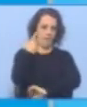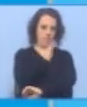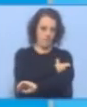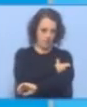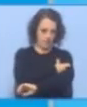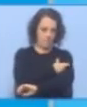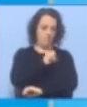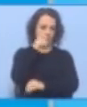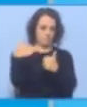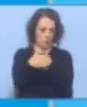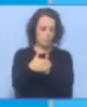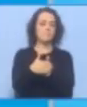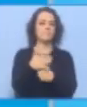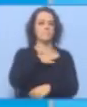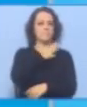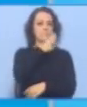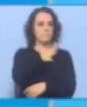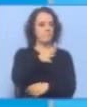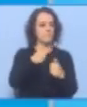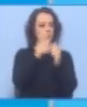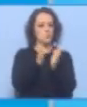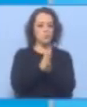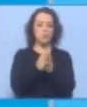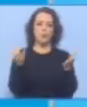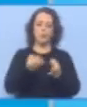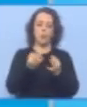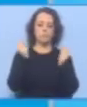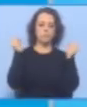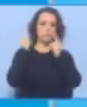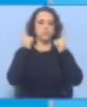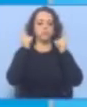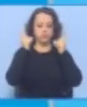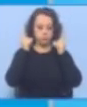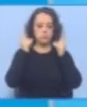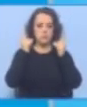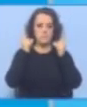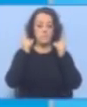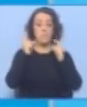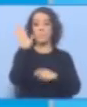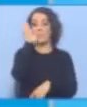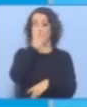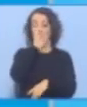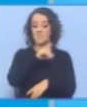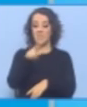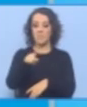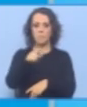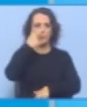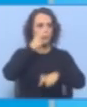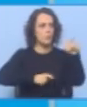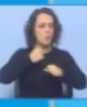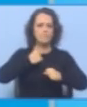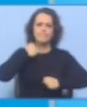que realmente houve uma mobilização, um alerta que foi rejeitando a se calhar, se não despenalização. tivesse havido essa mobilização,